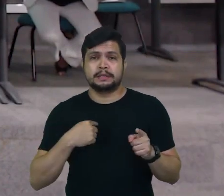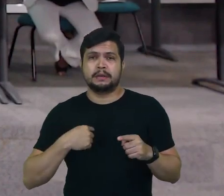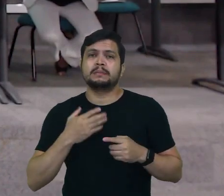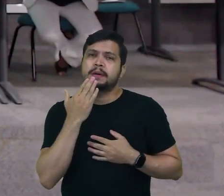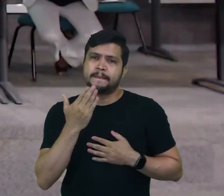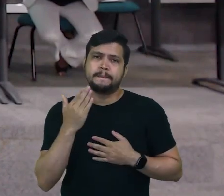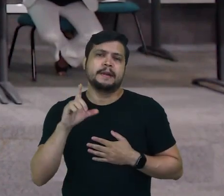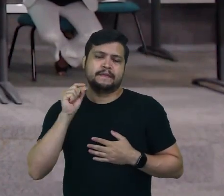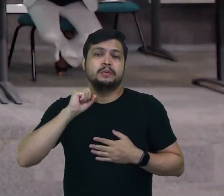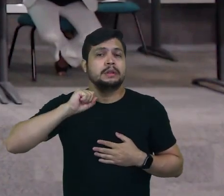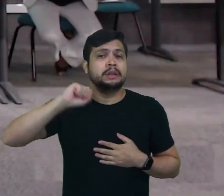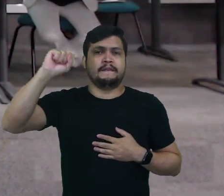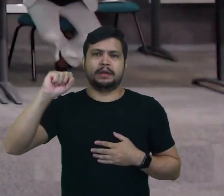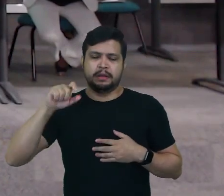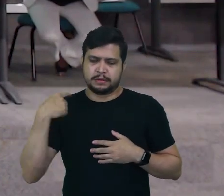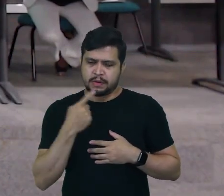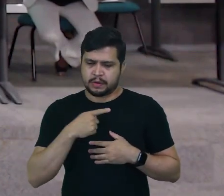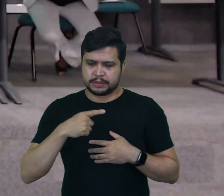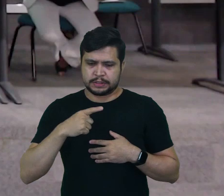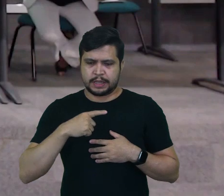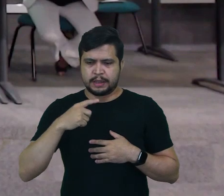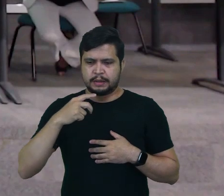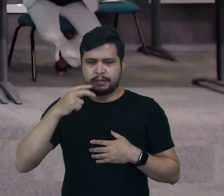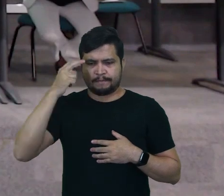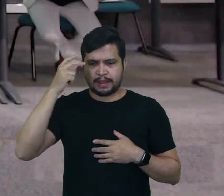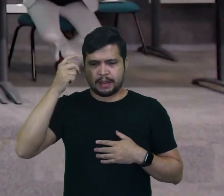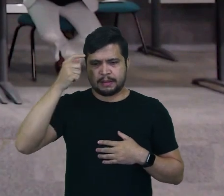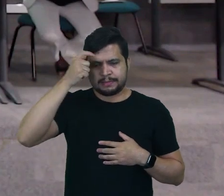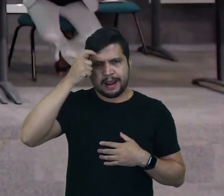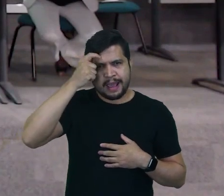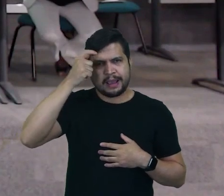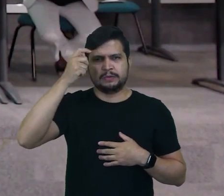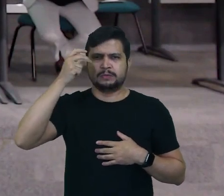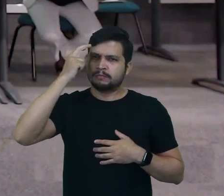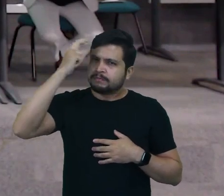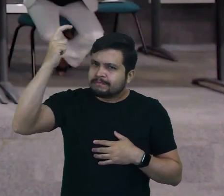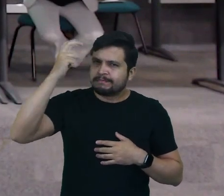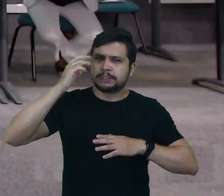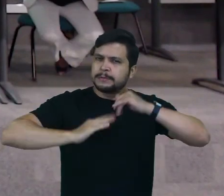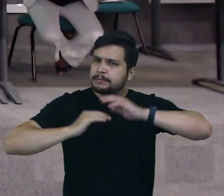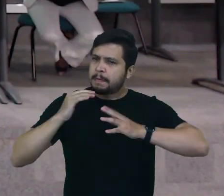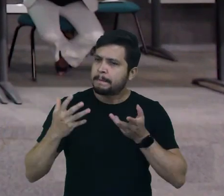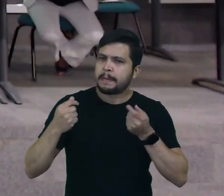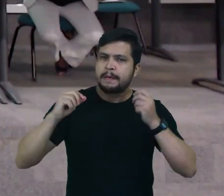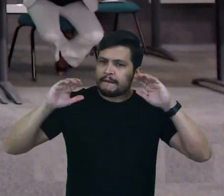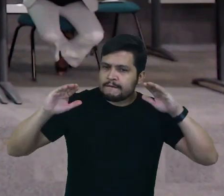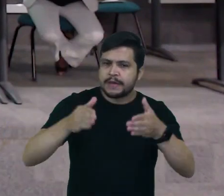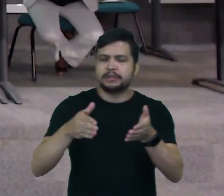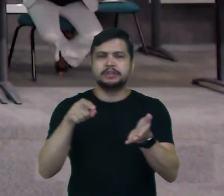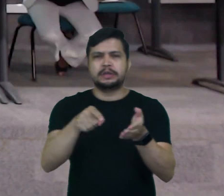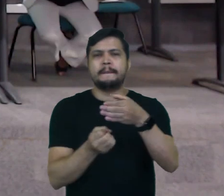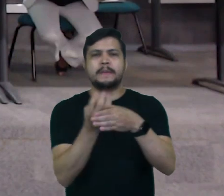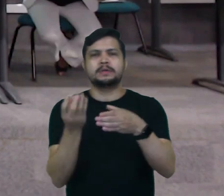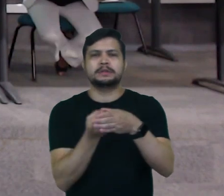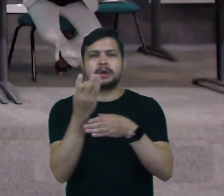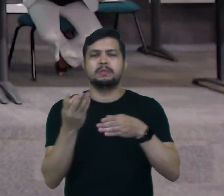vou mais defender da gente investir mesmo o nosso capital intelectual na produção dessa